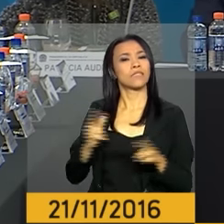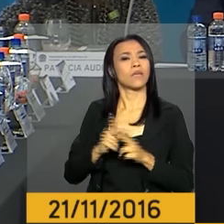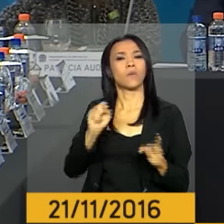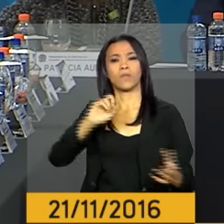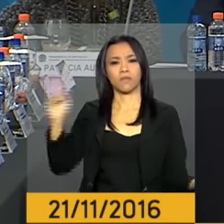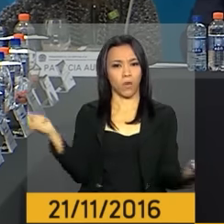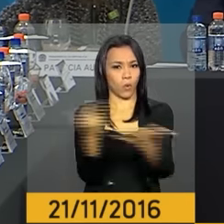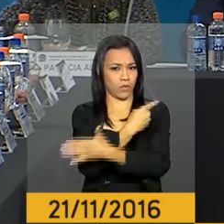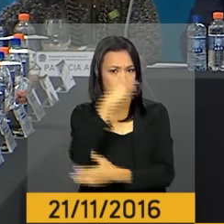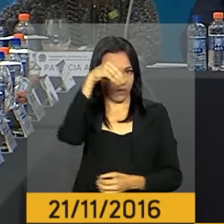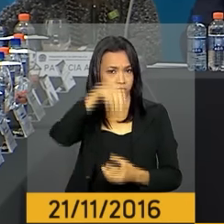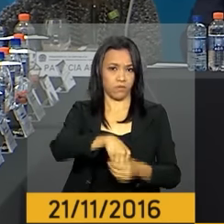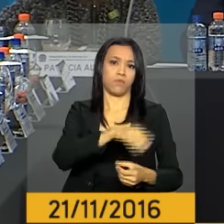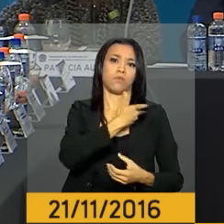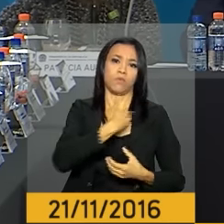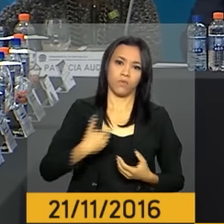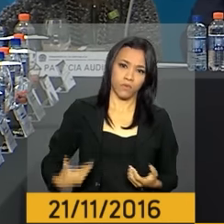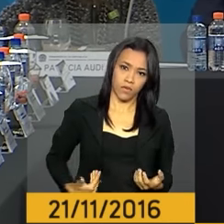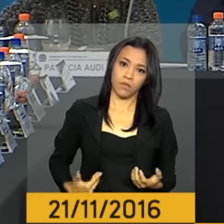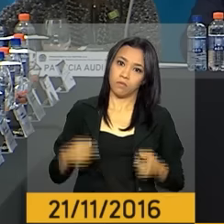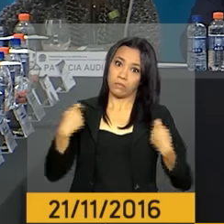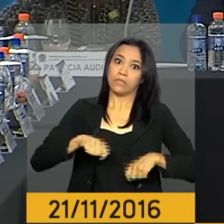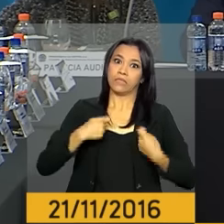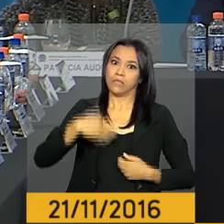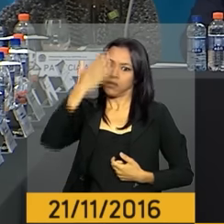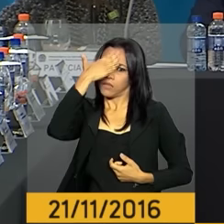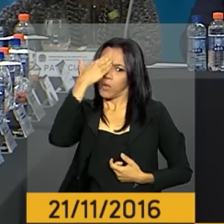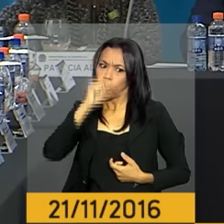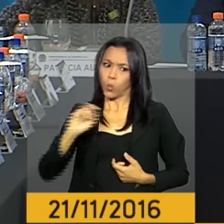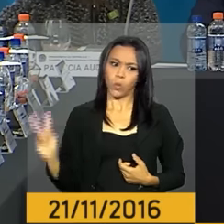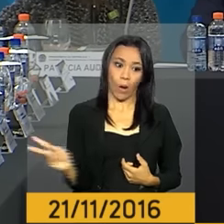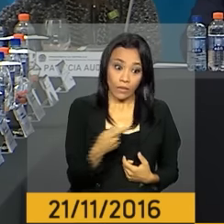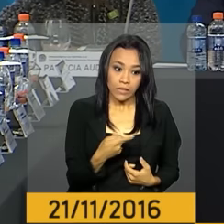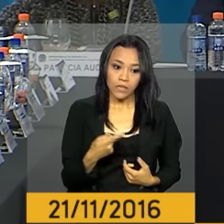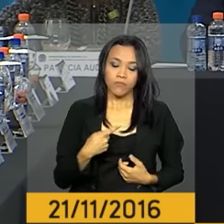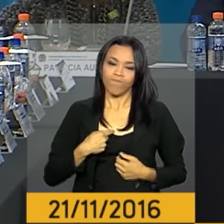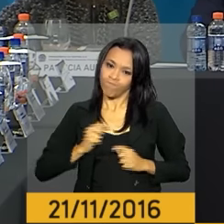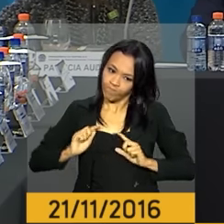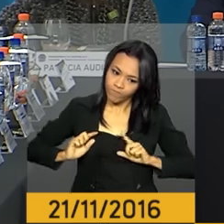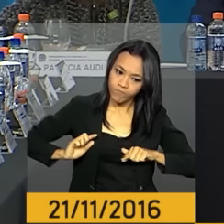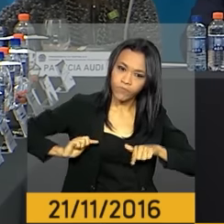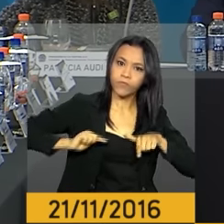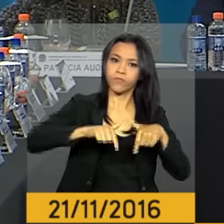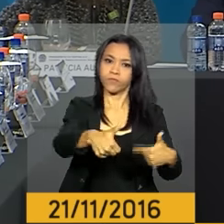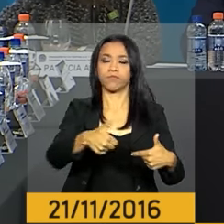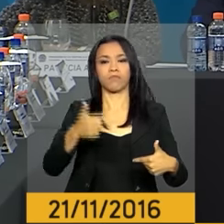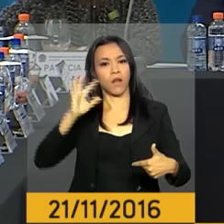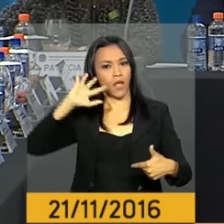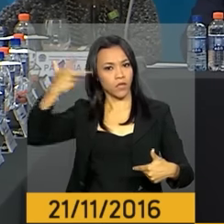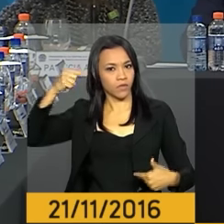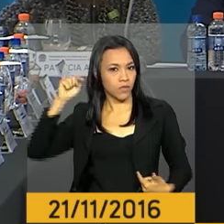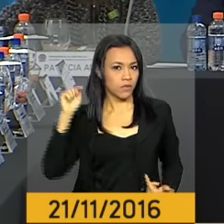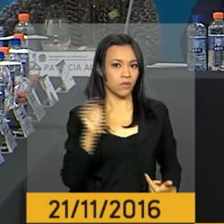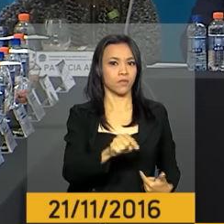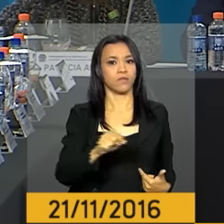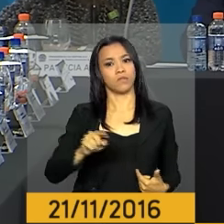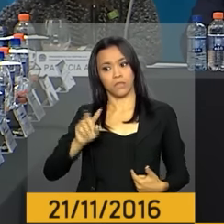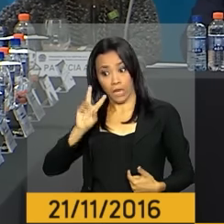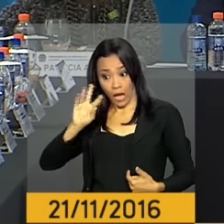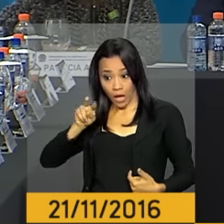É preciso encarar os fatos tal como são. Por isso, desde logo, eu peço aos senhores e às